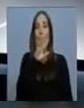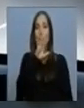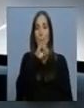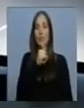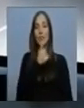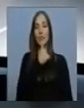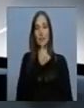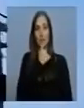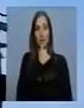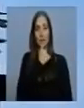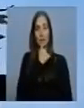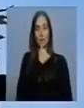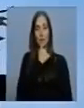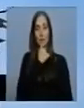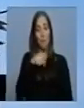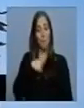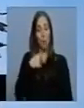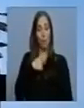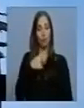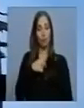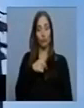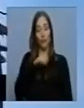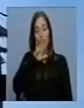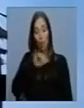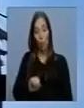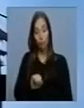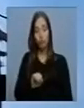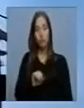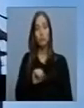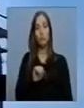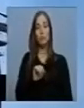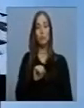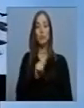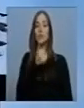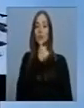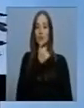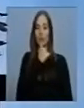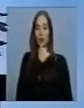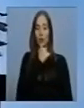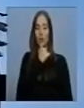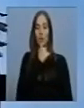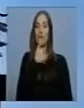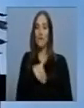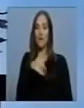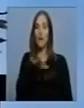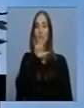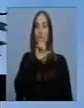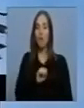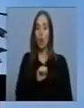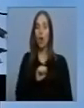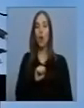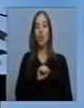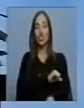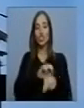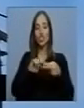que pelos próprios filhos tanto é assim que vamos ter filhos geneticamente modificados